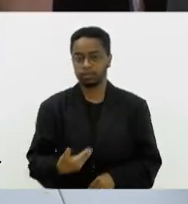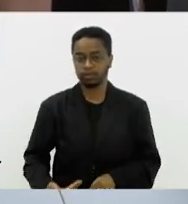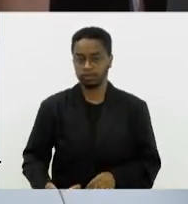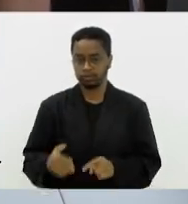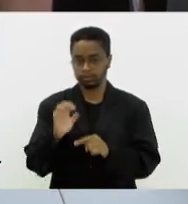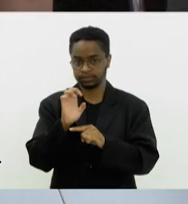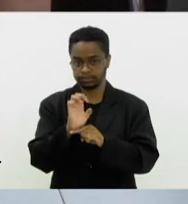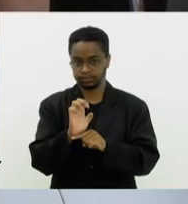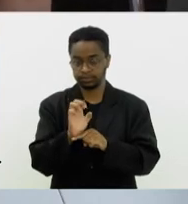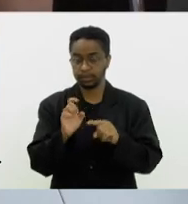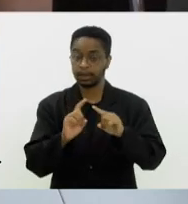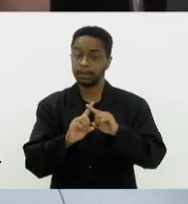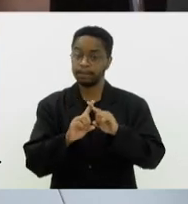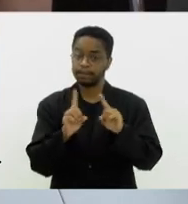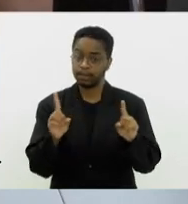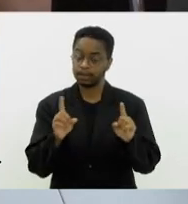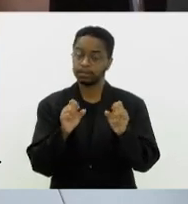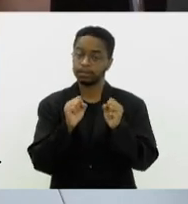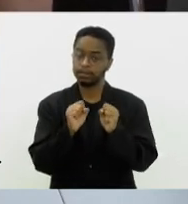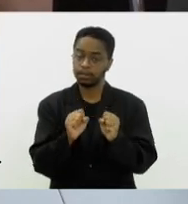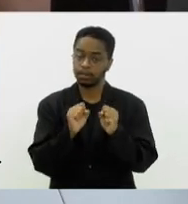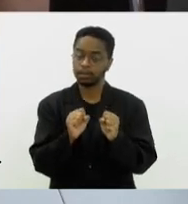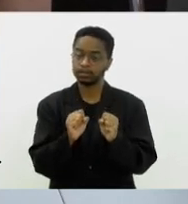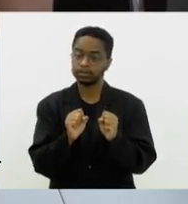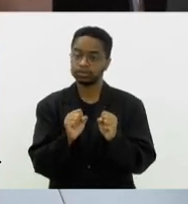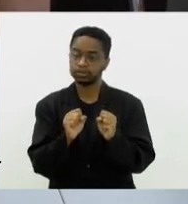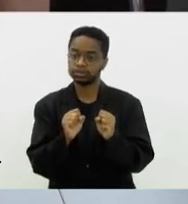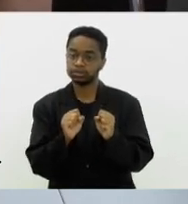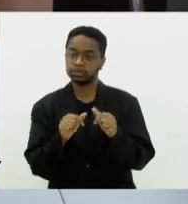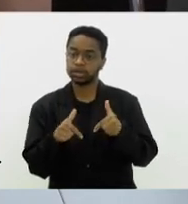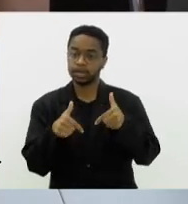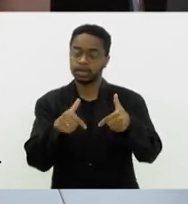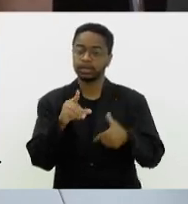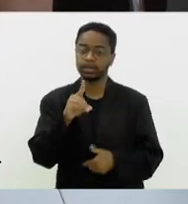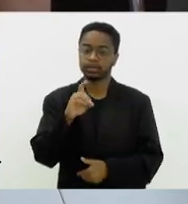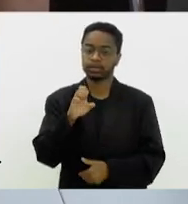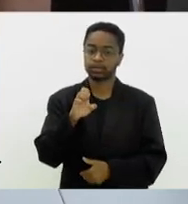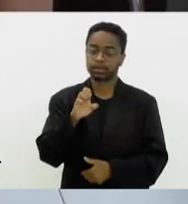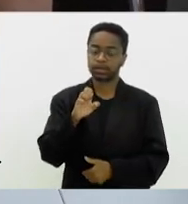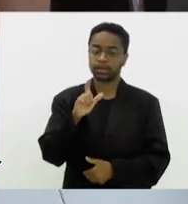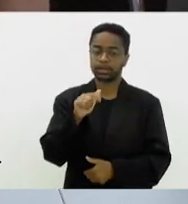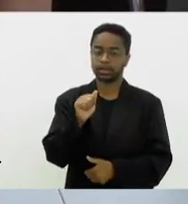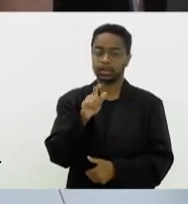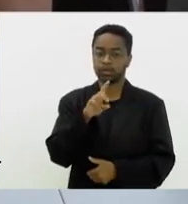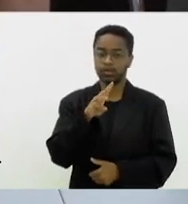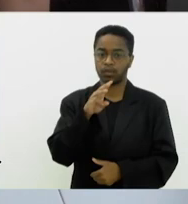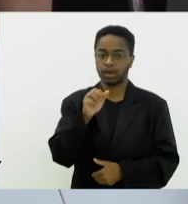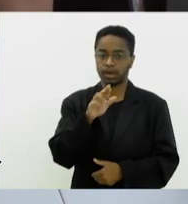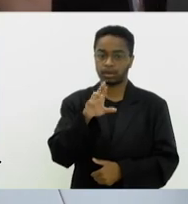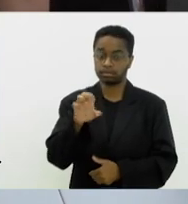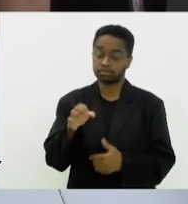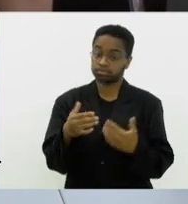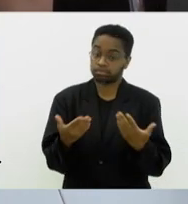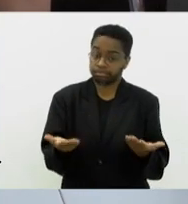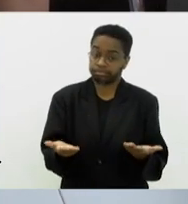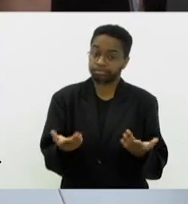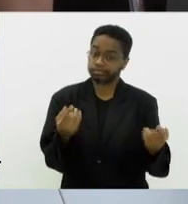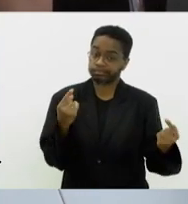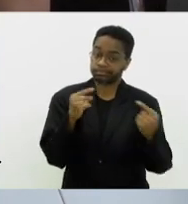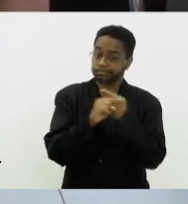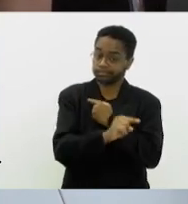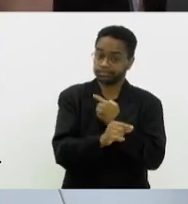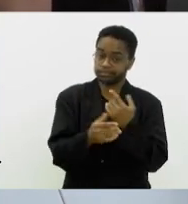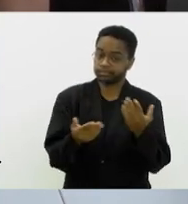estadual, mas pode fazer a operação Delaware, né? Dando como